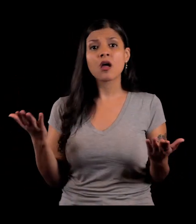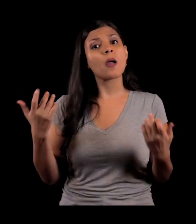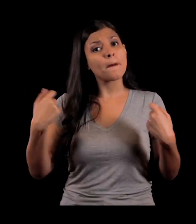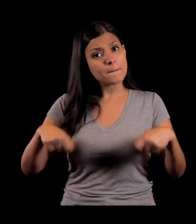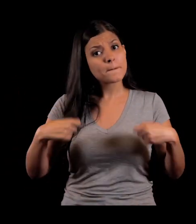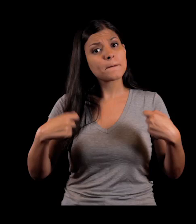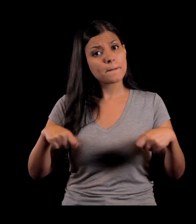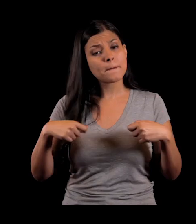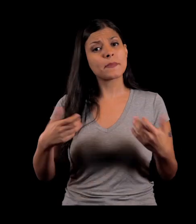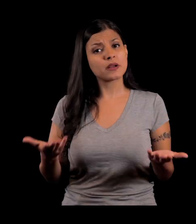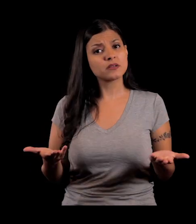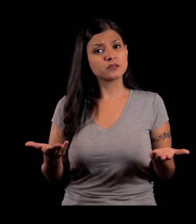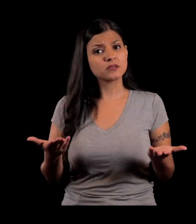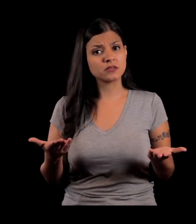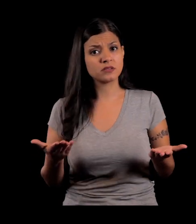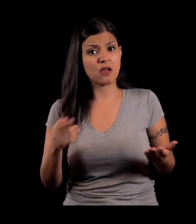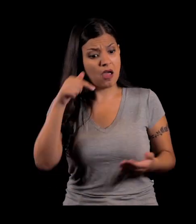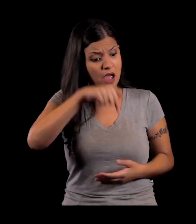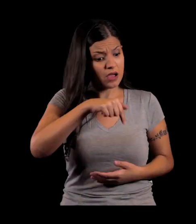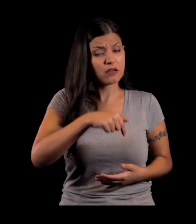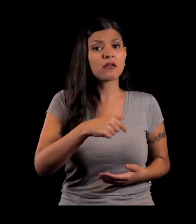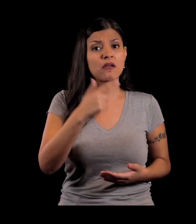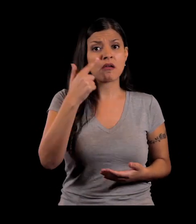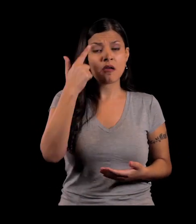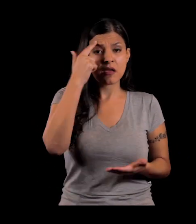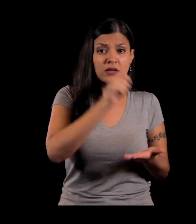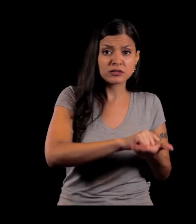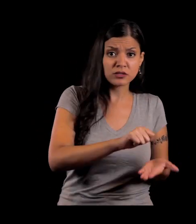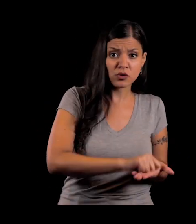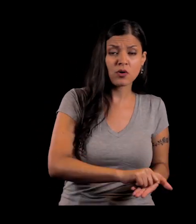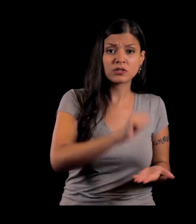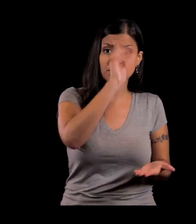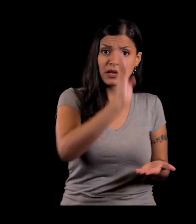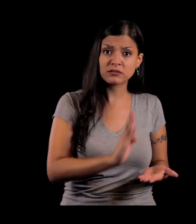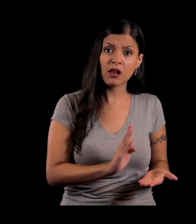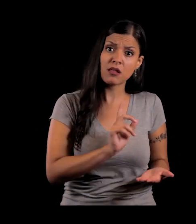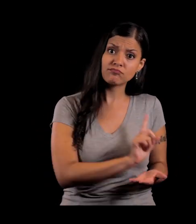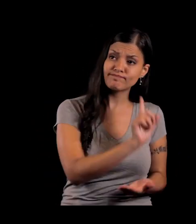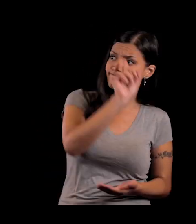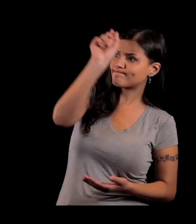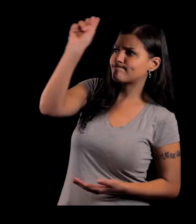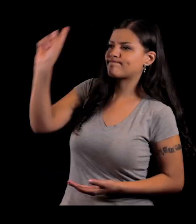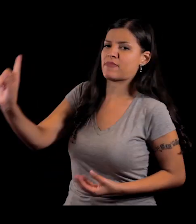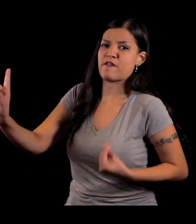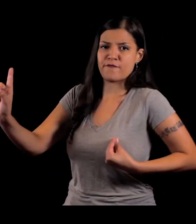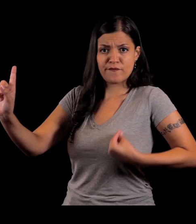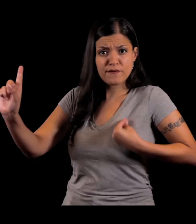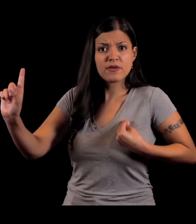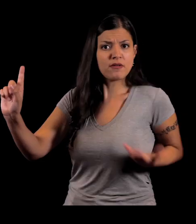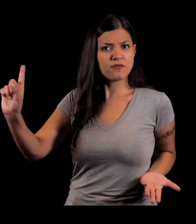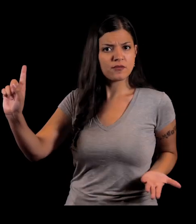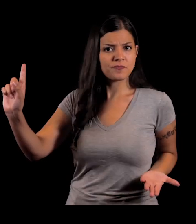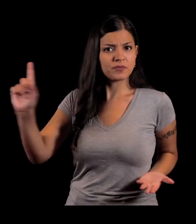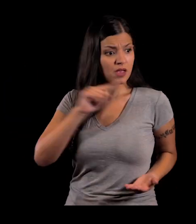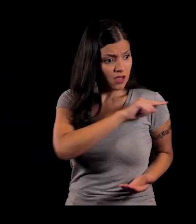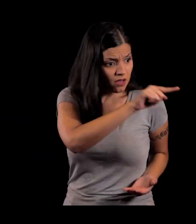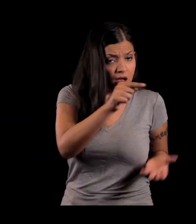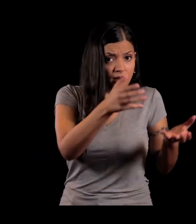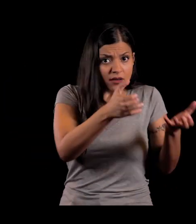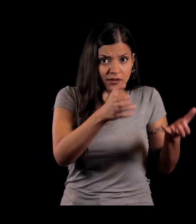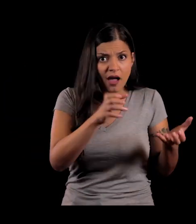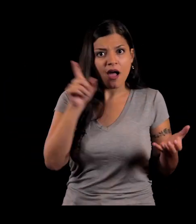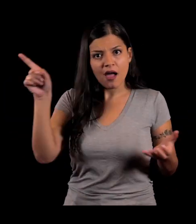presença dos escritores brasileiros, e os brasileiros, se eles querem ganhar